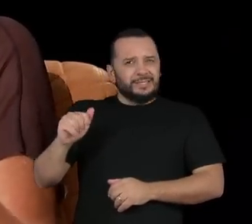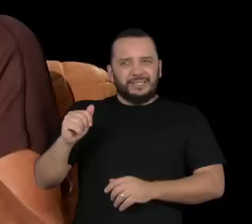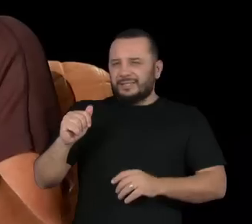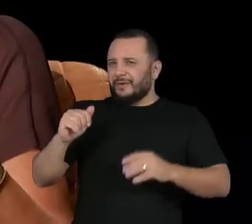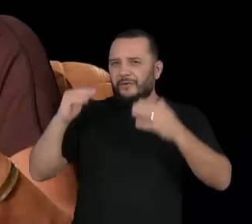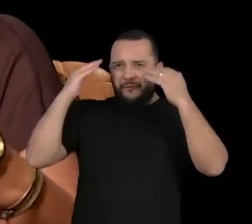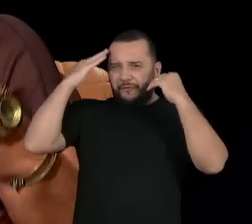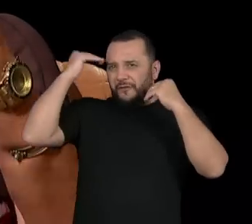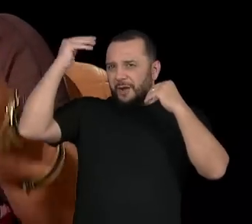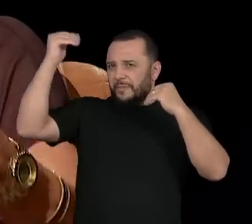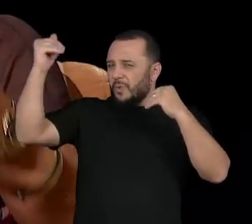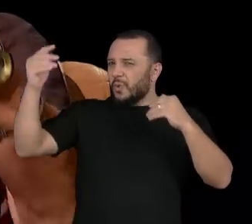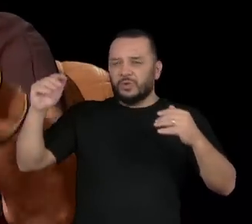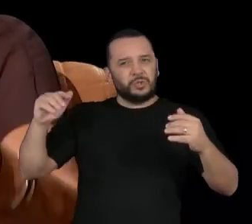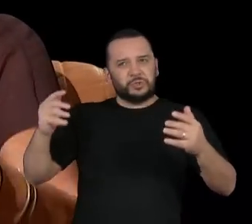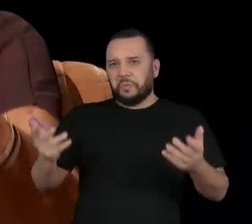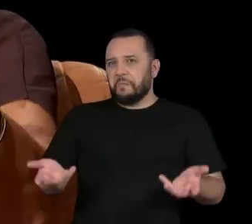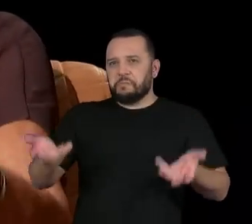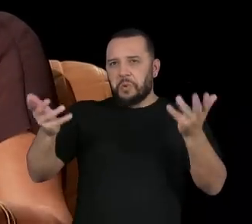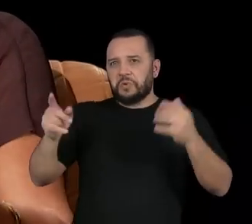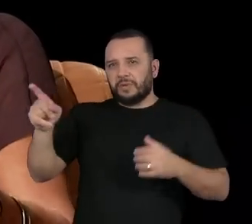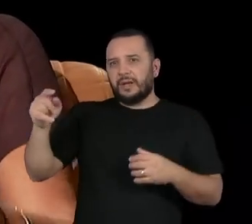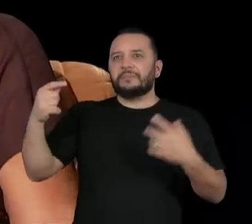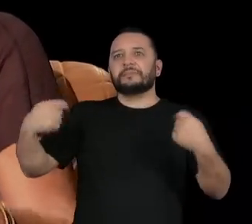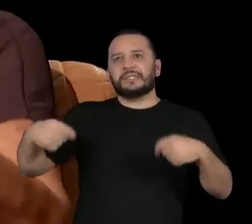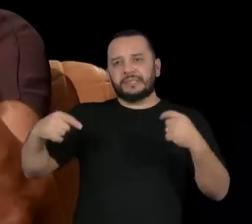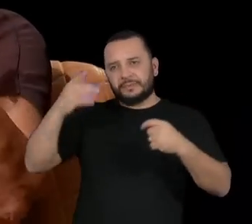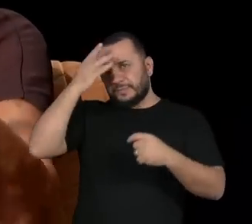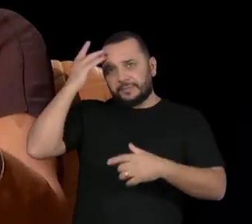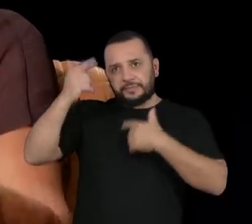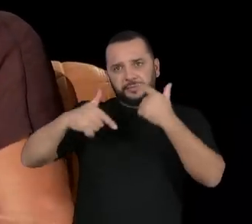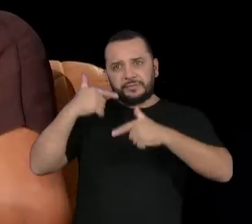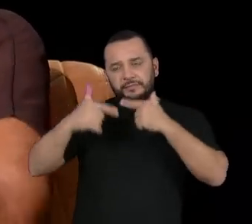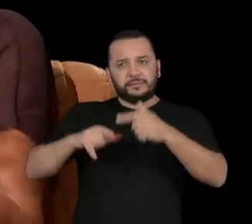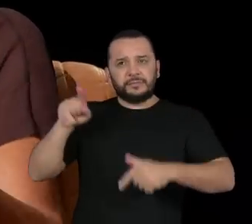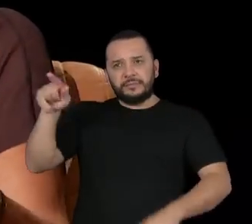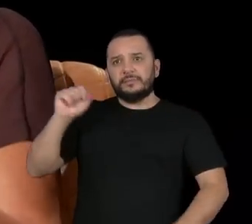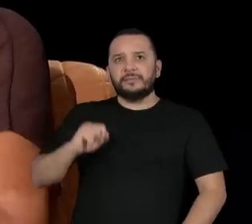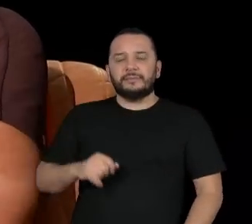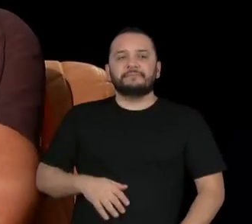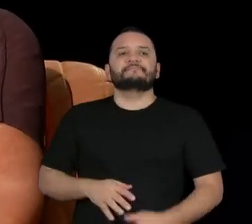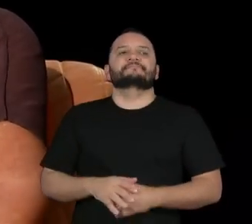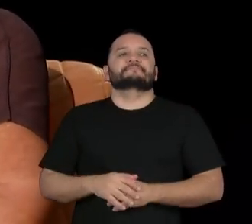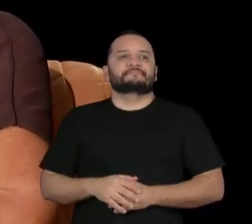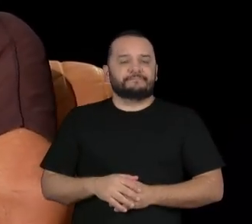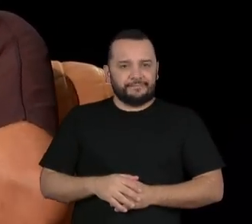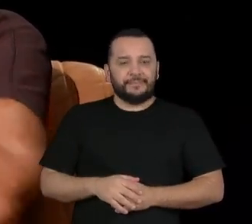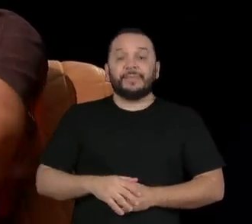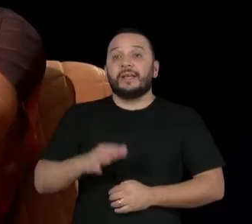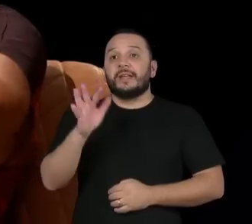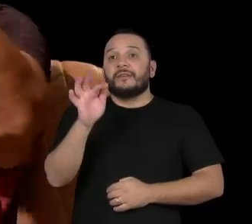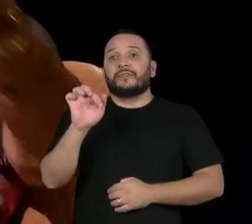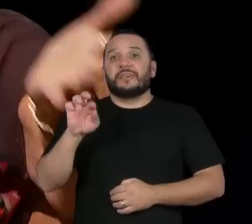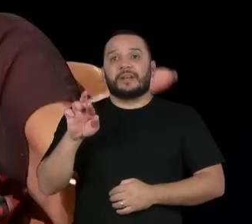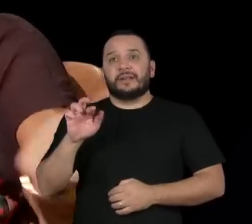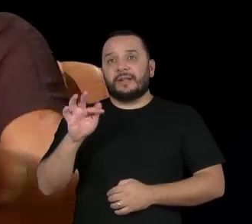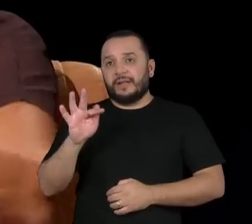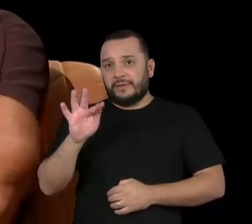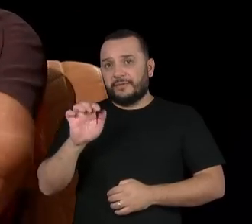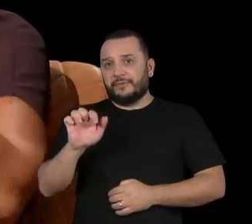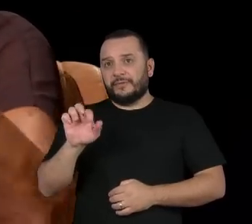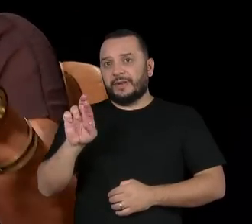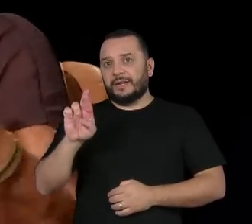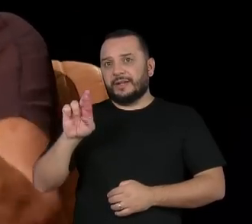Então, o Zé Celso está precisando de gente. Aí não deu outra. O Fernando foi para lá, o Zé Celso